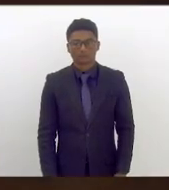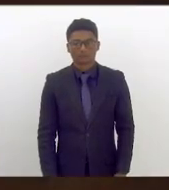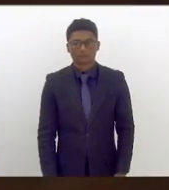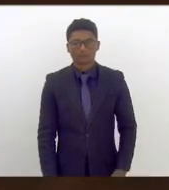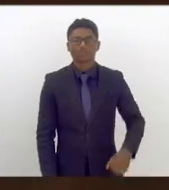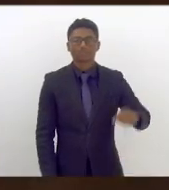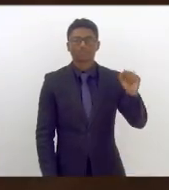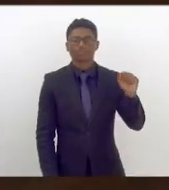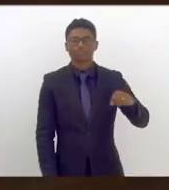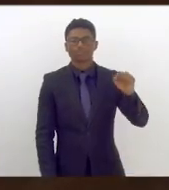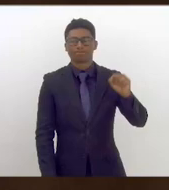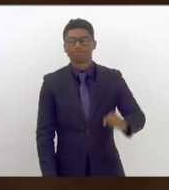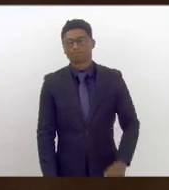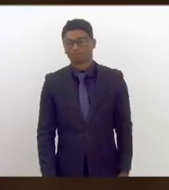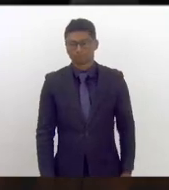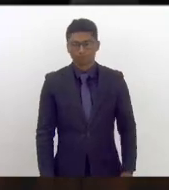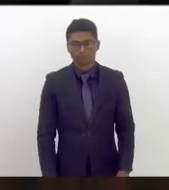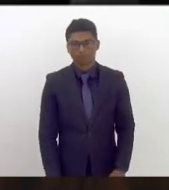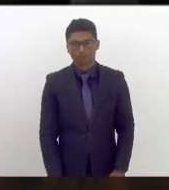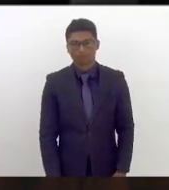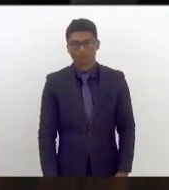Favorável, senhor presidente. A quê?